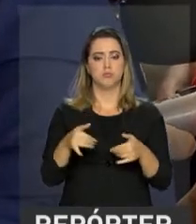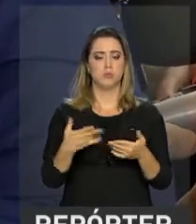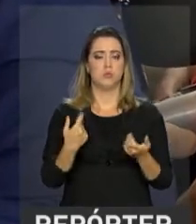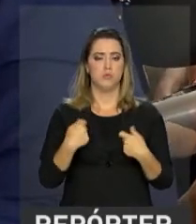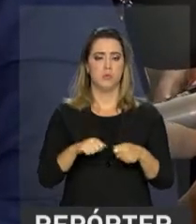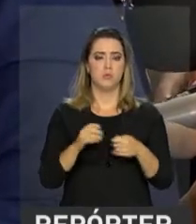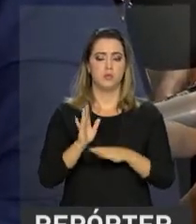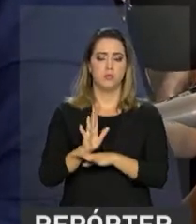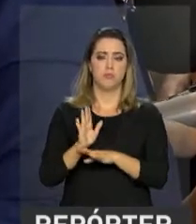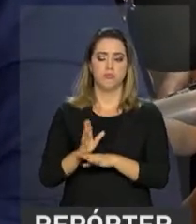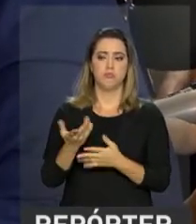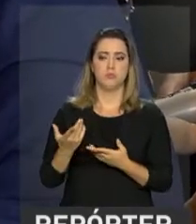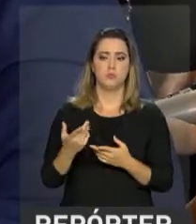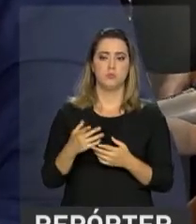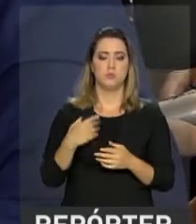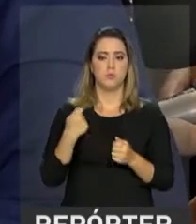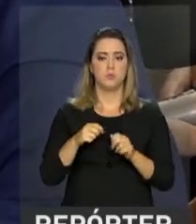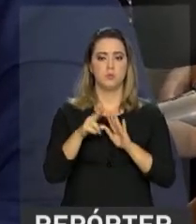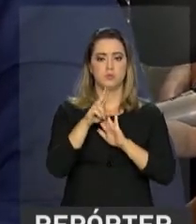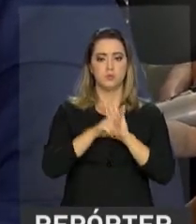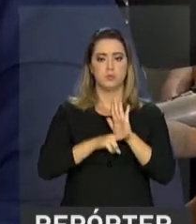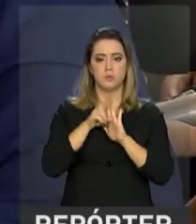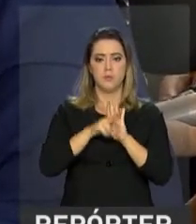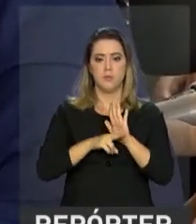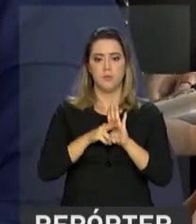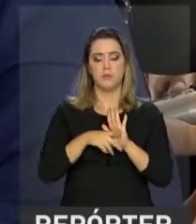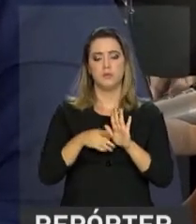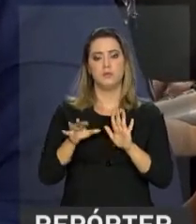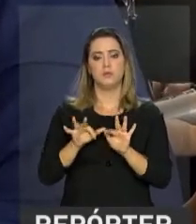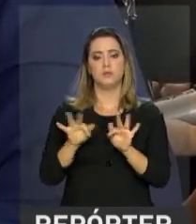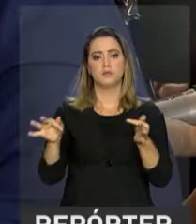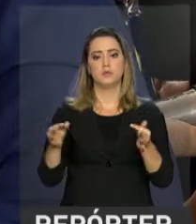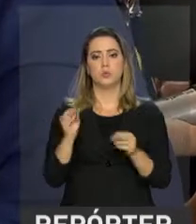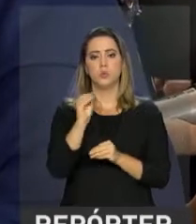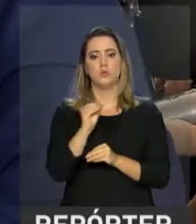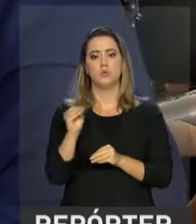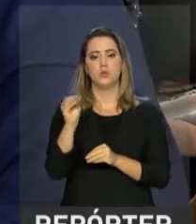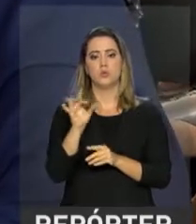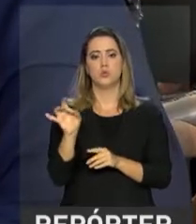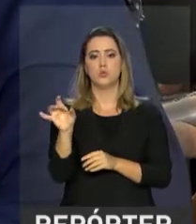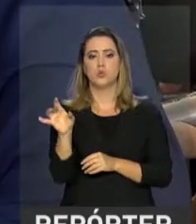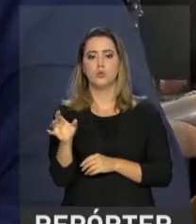acho que tem que se analisar essa regulamentação de maneira que simplesmente não se preserve